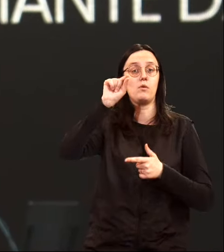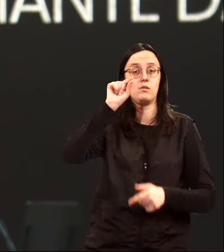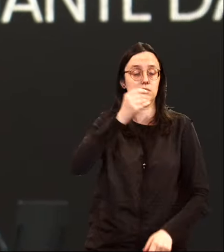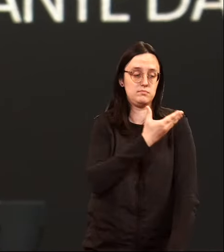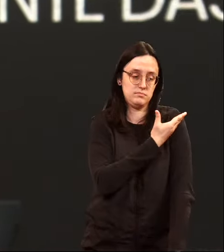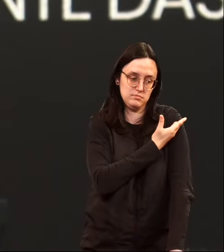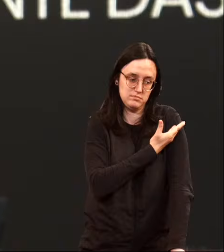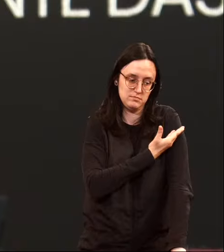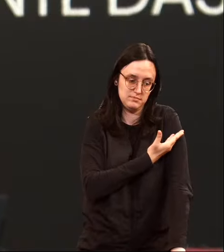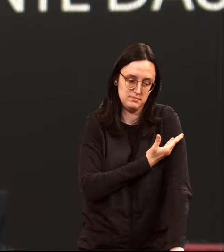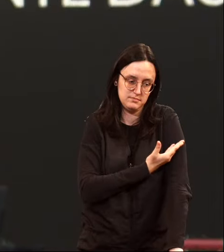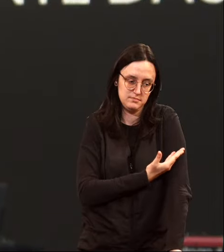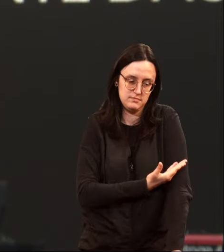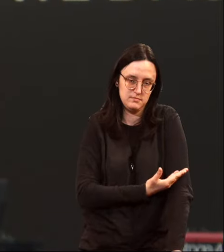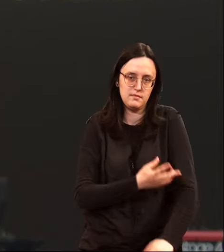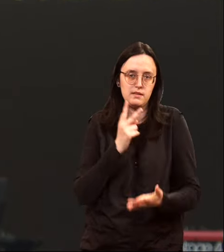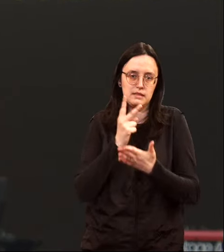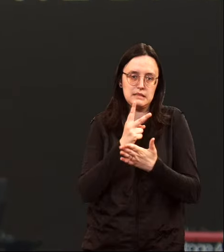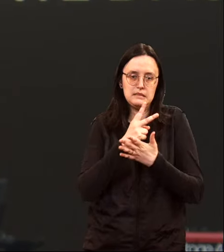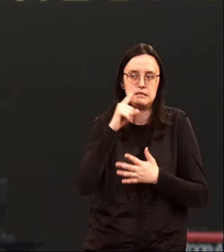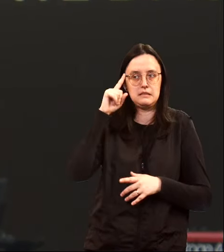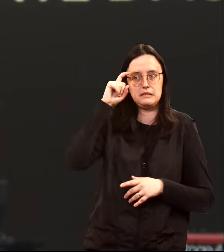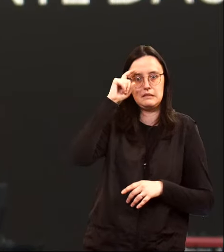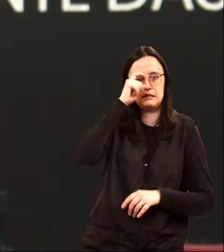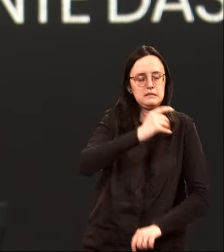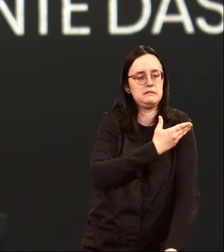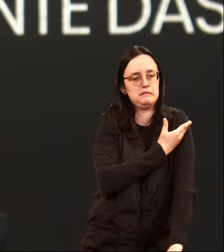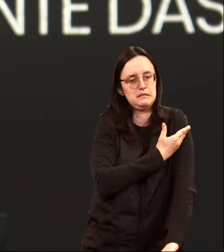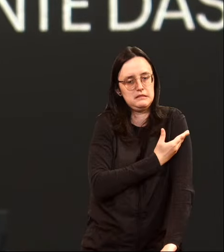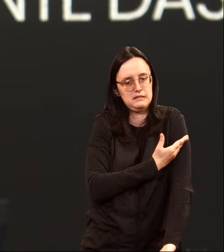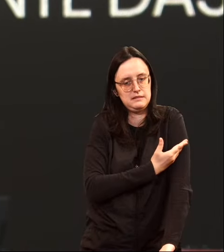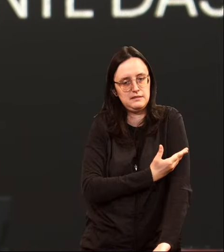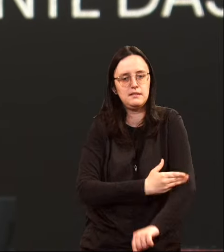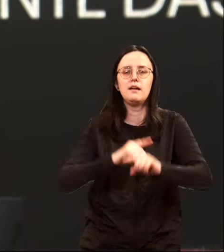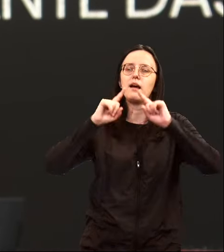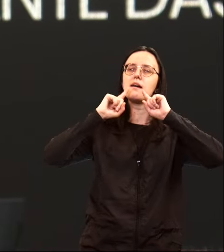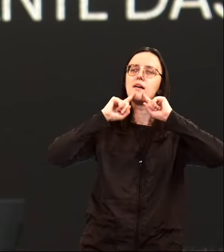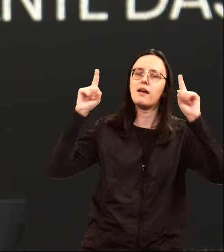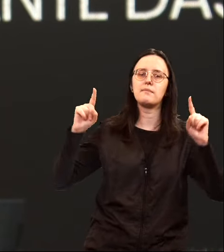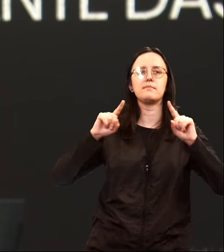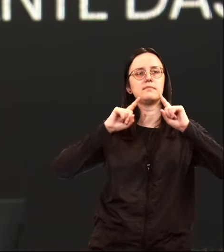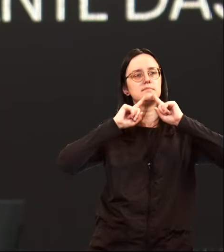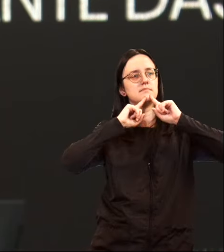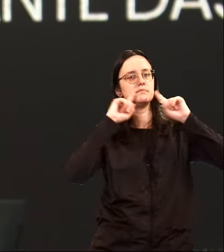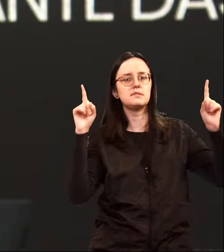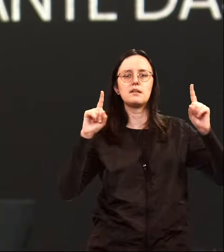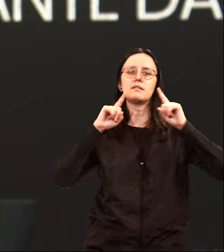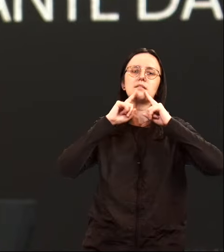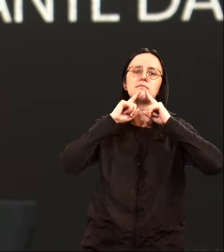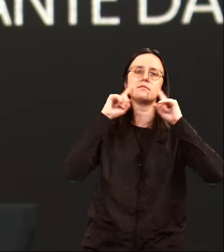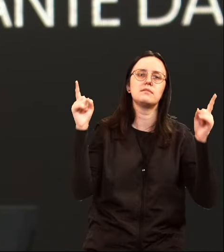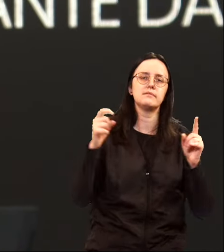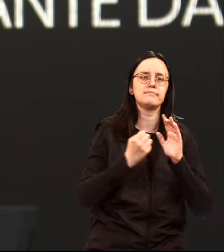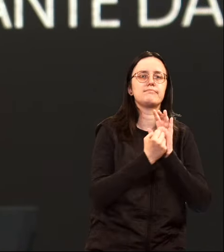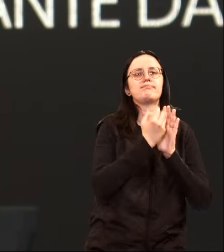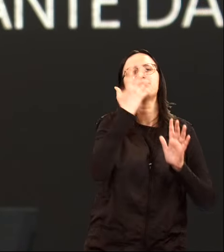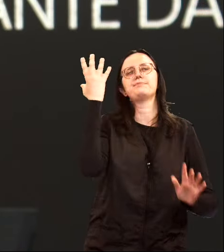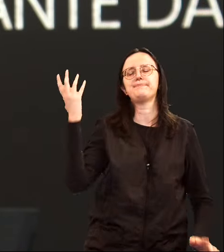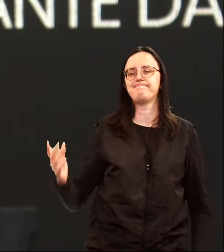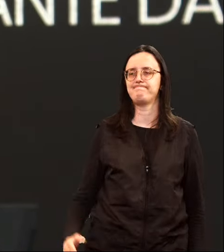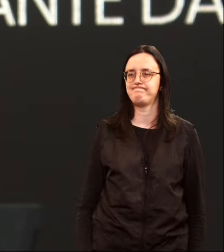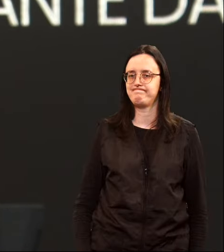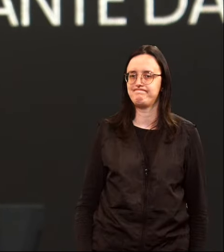que se a gente toda vez que uma dificuldade vem, a gente começa a reclamar, a gente começa a fazer isso no